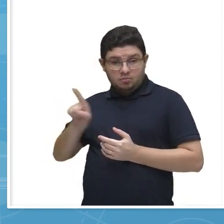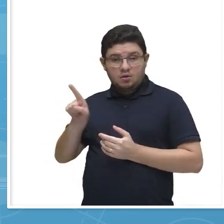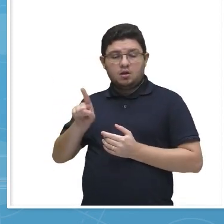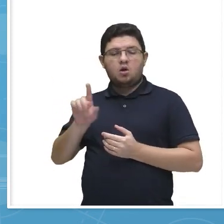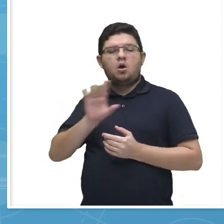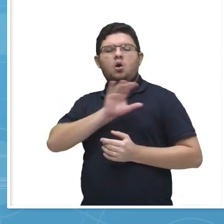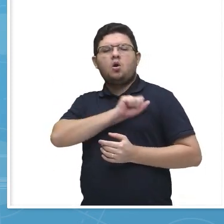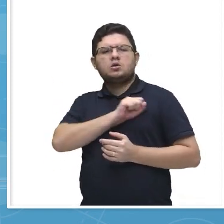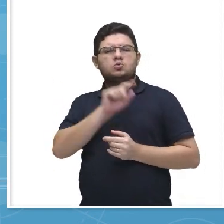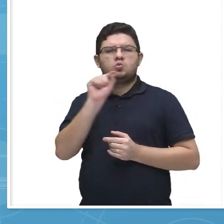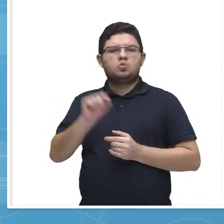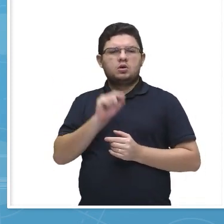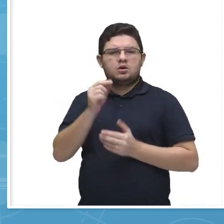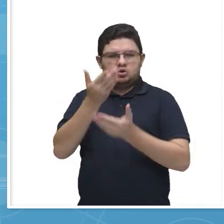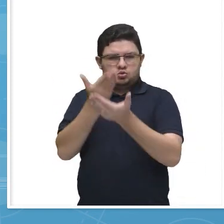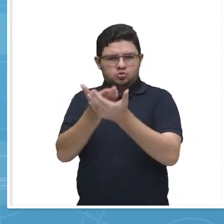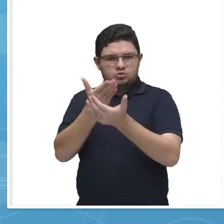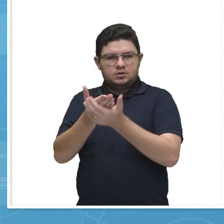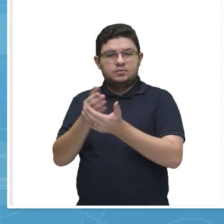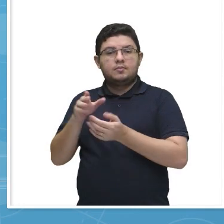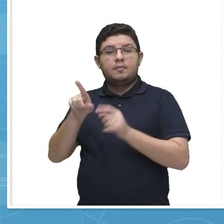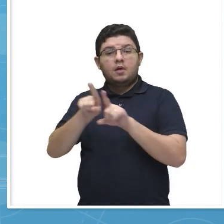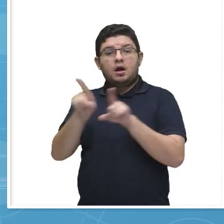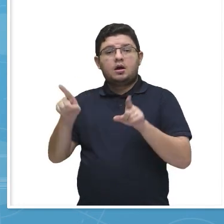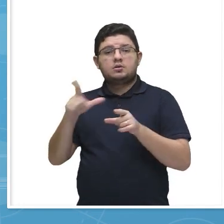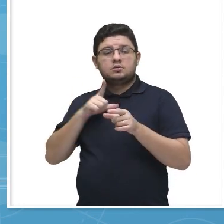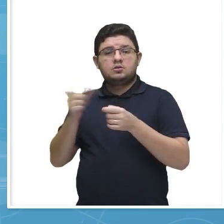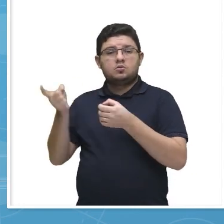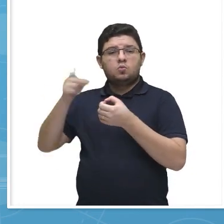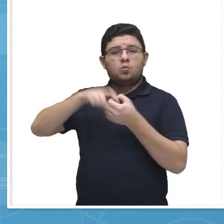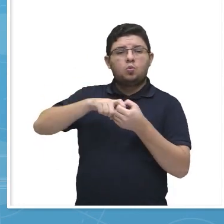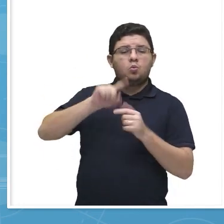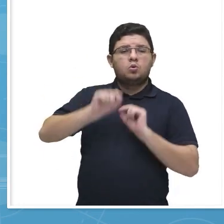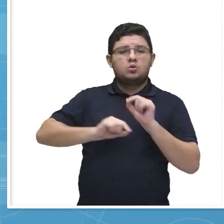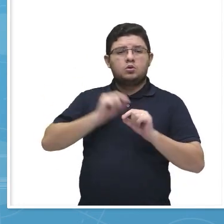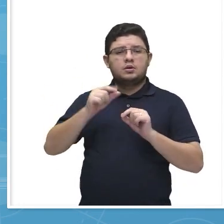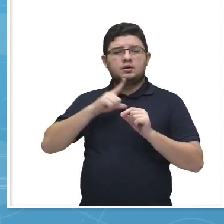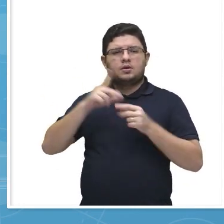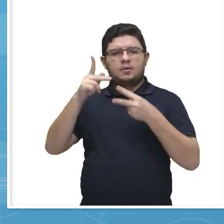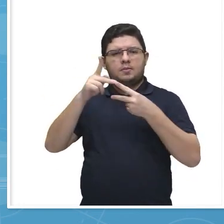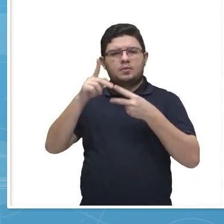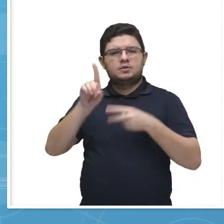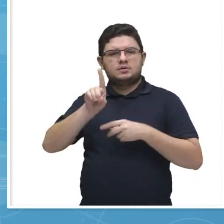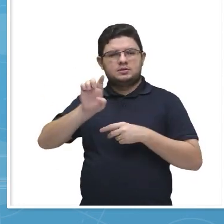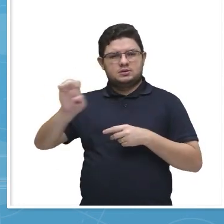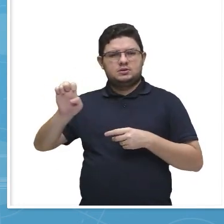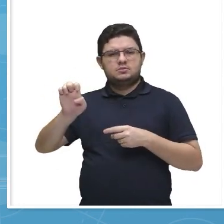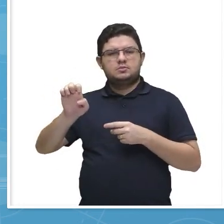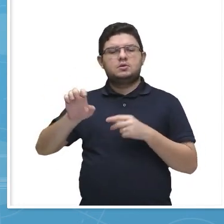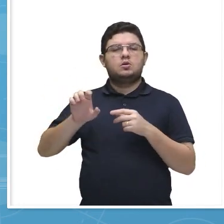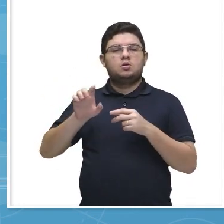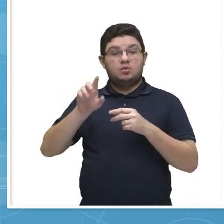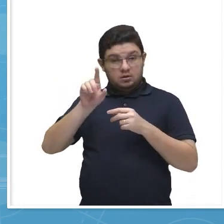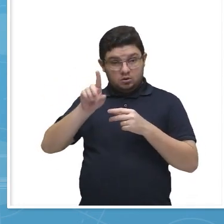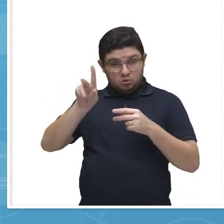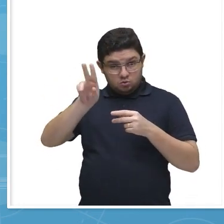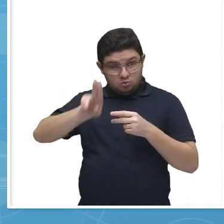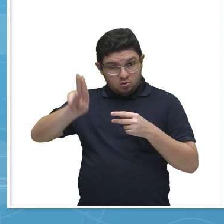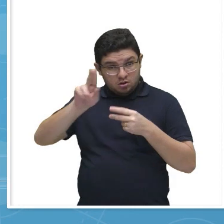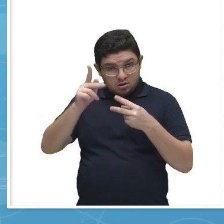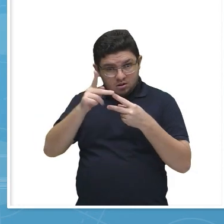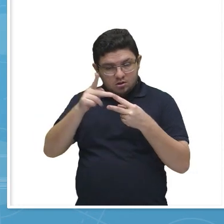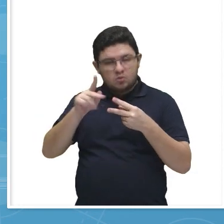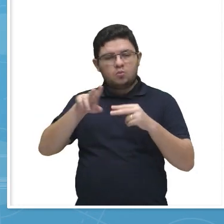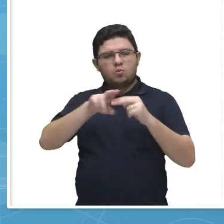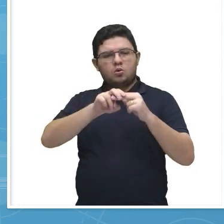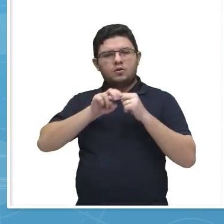tenho uma preposição entre o verbo e o complemento. Então, meu verbo é transitivo indireto. E